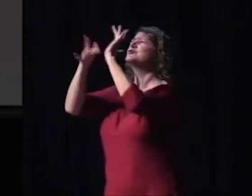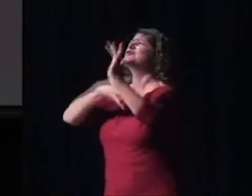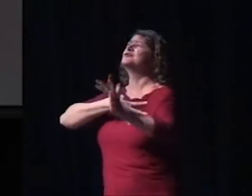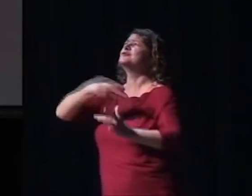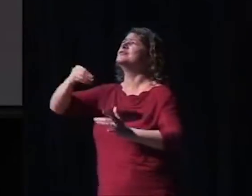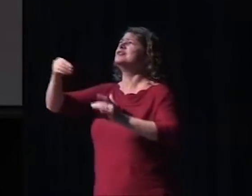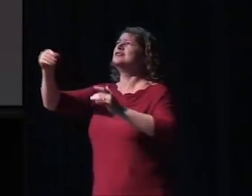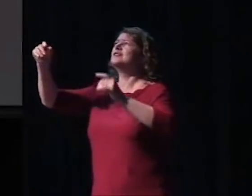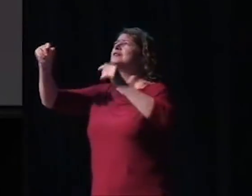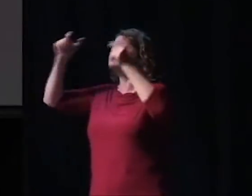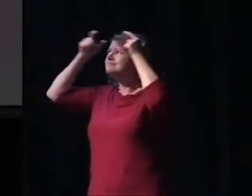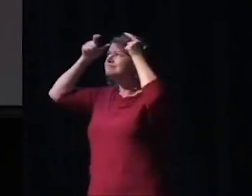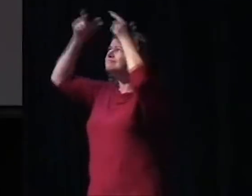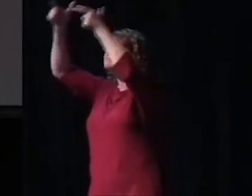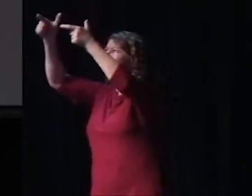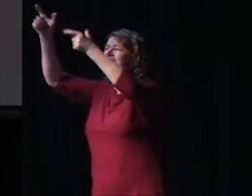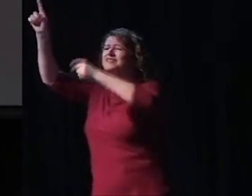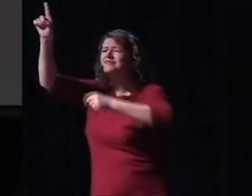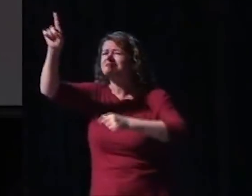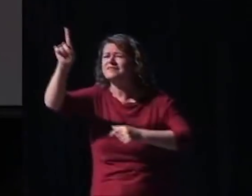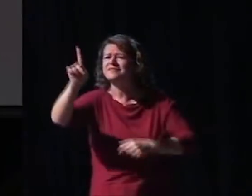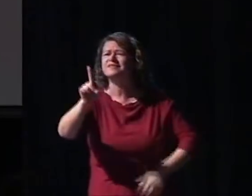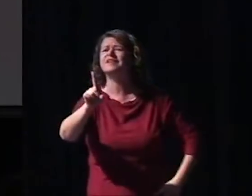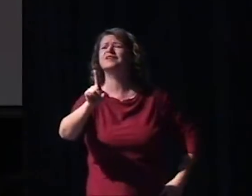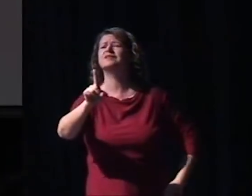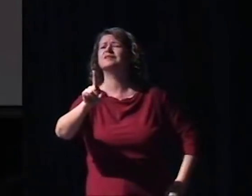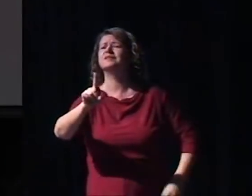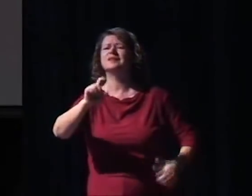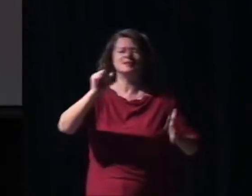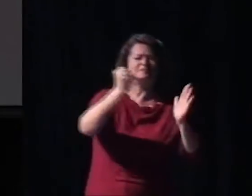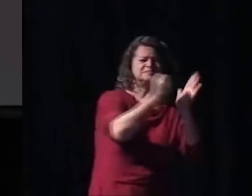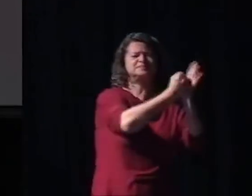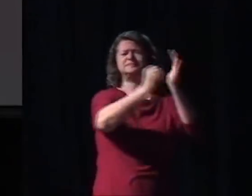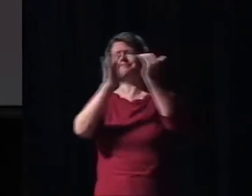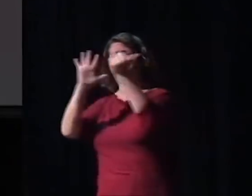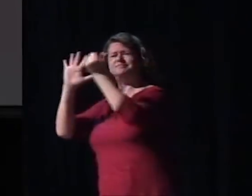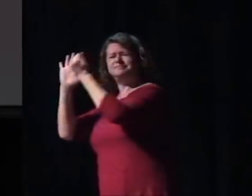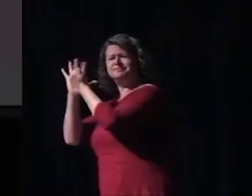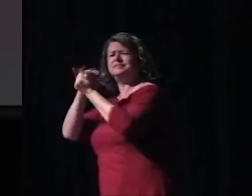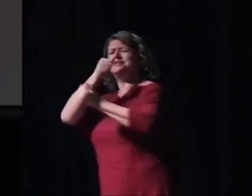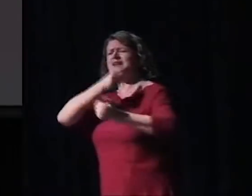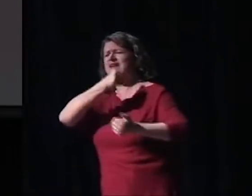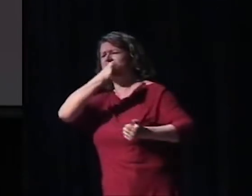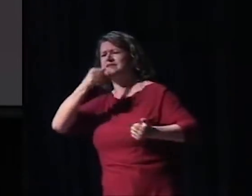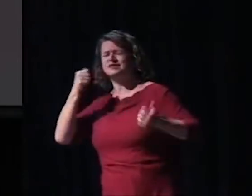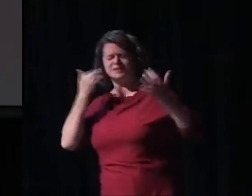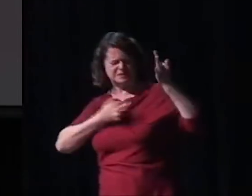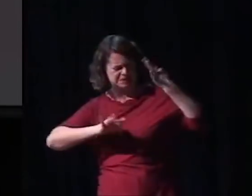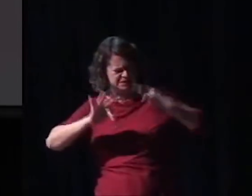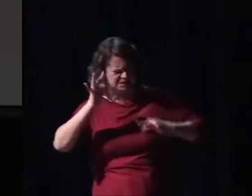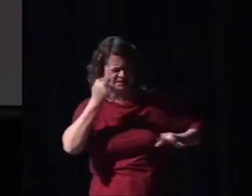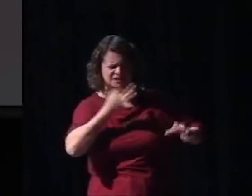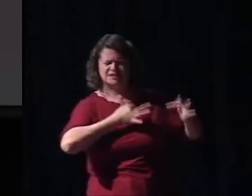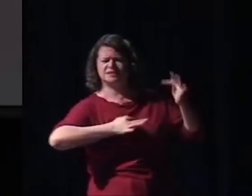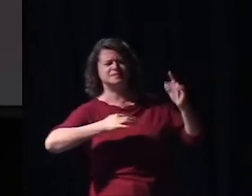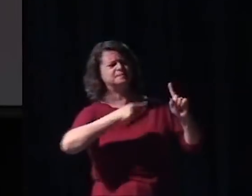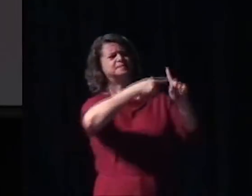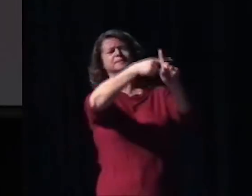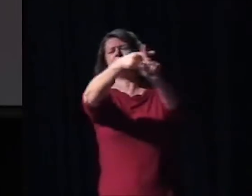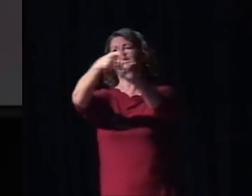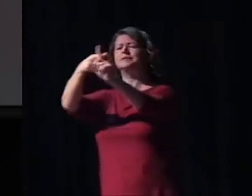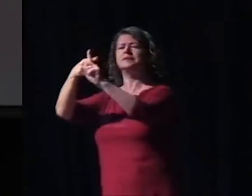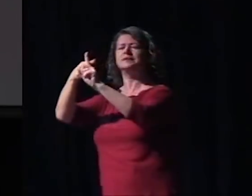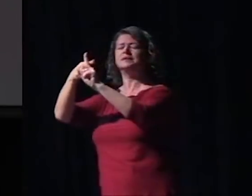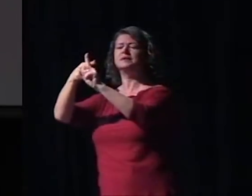crucificado, castigado no morrível e no morrendo da cruz. Nós hoje